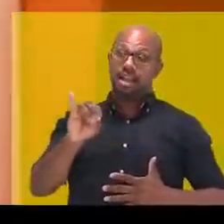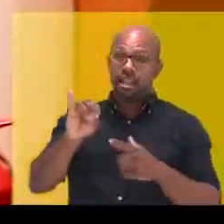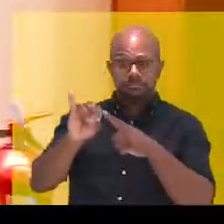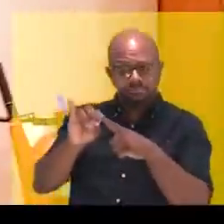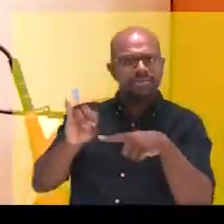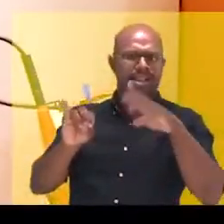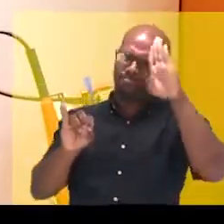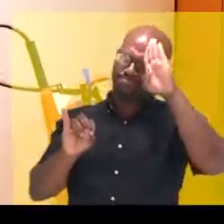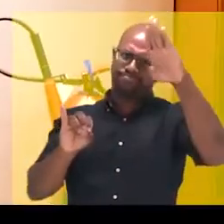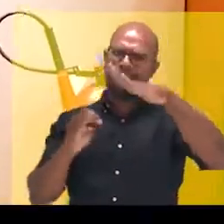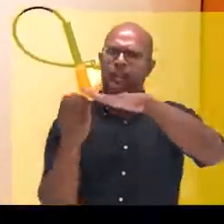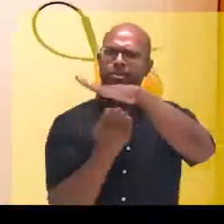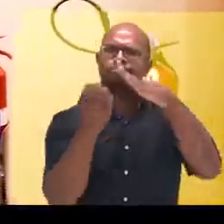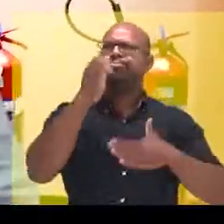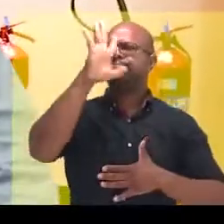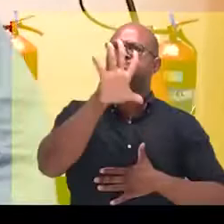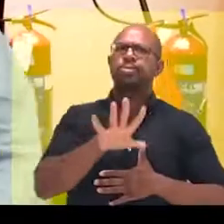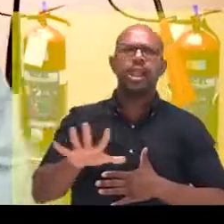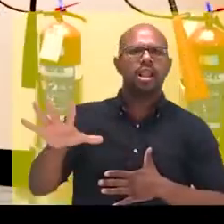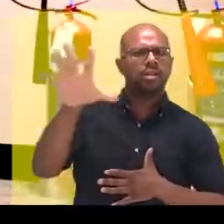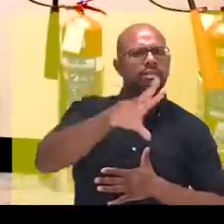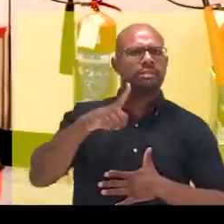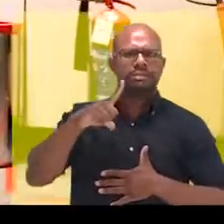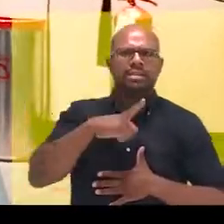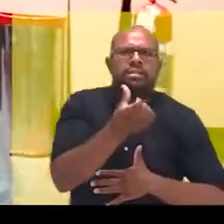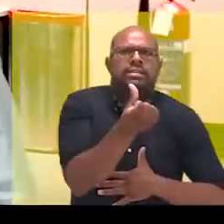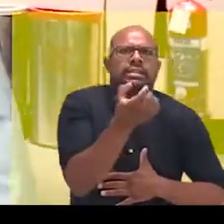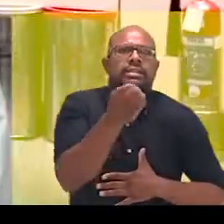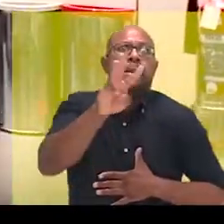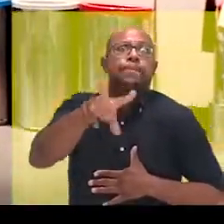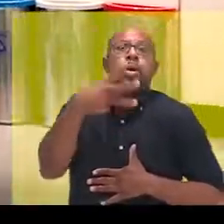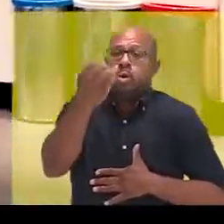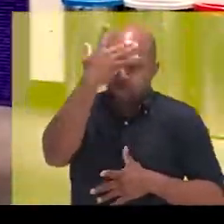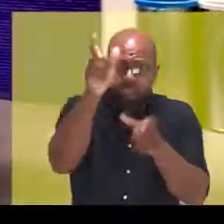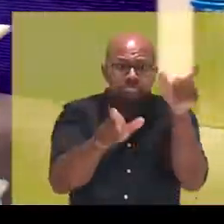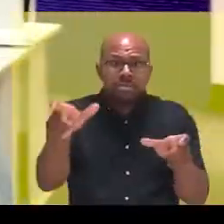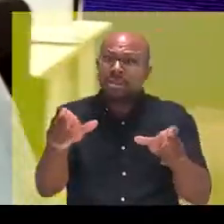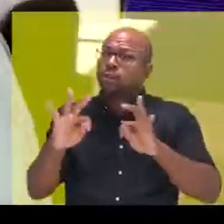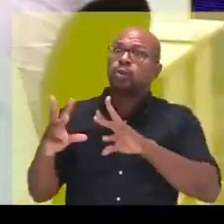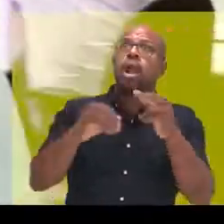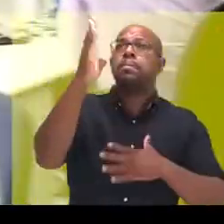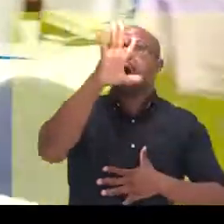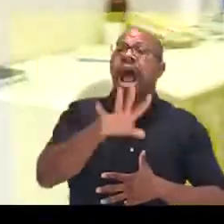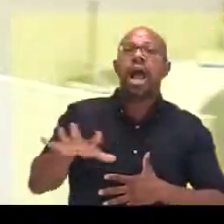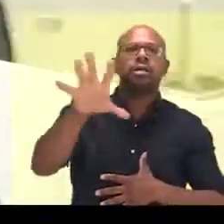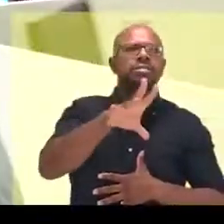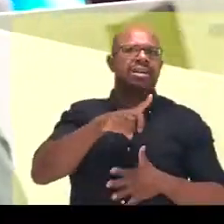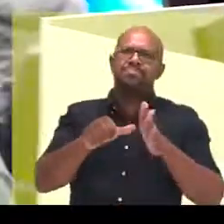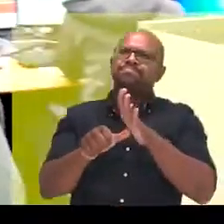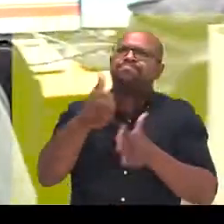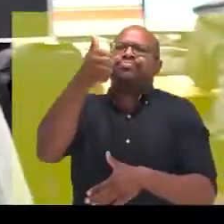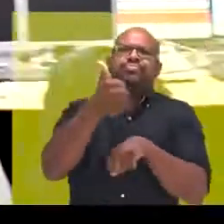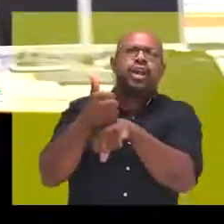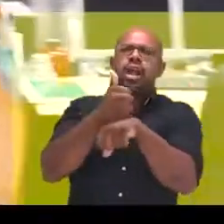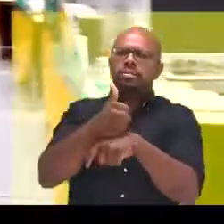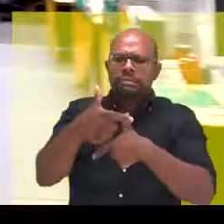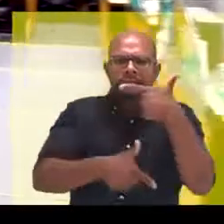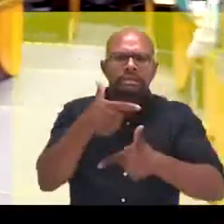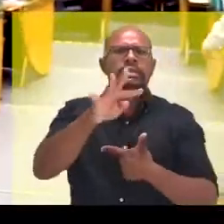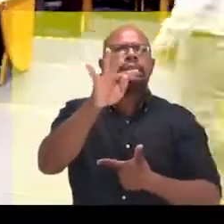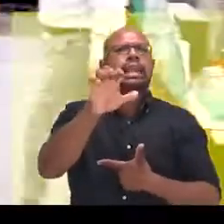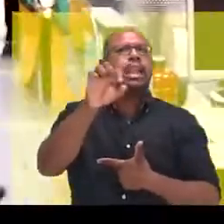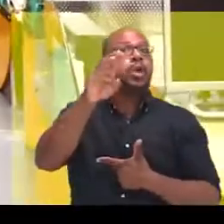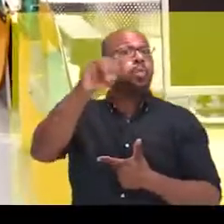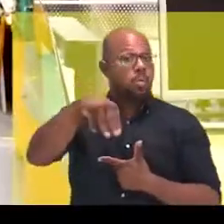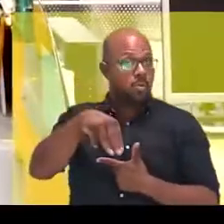A Oi é das principais empresas do Brasil. Ela possui 60 milhões de clientes em todo o país, é pioneira na oferta de serviços convergentes de